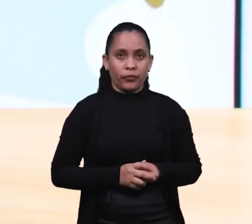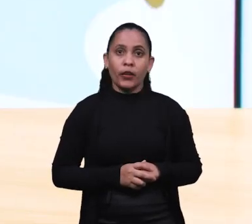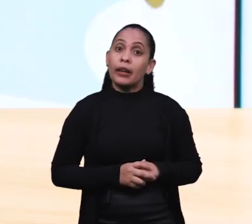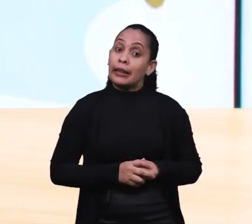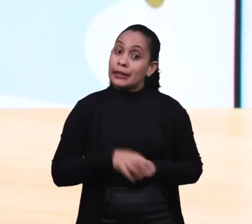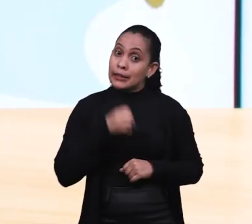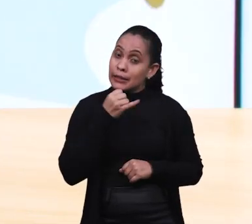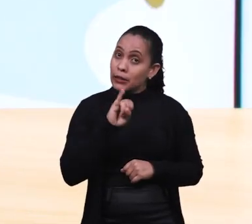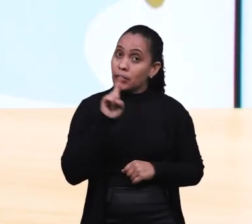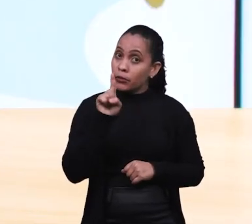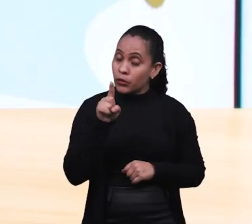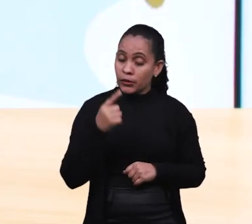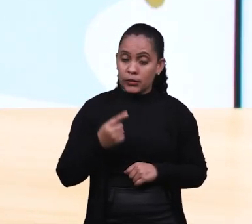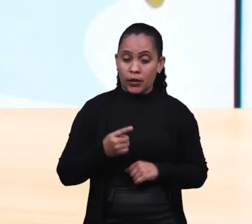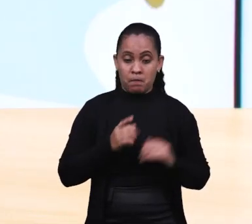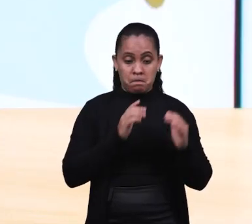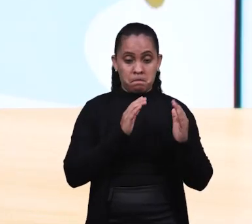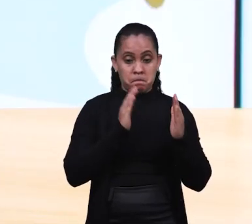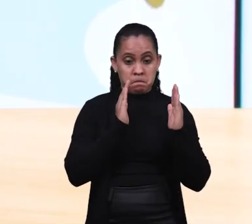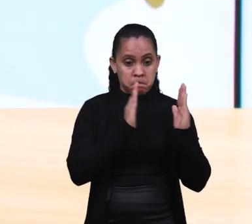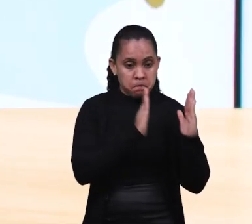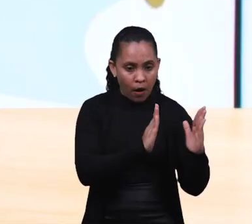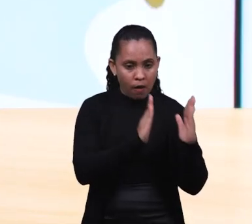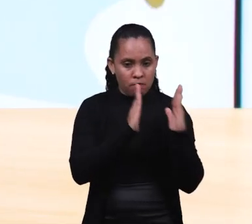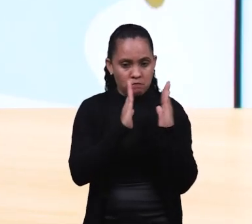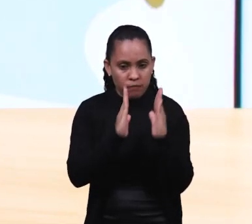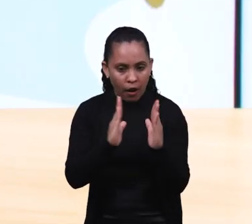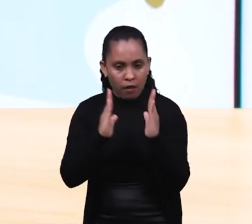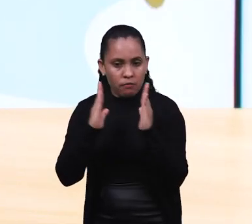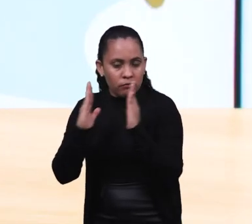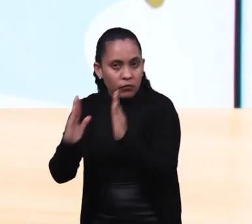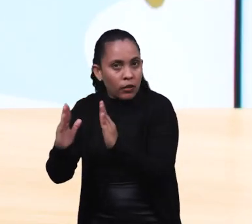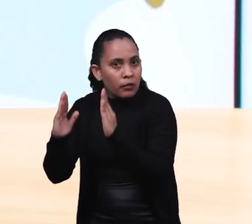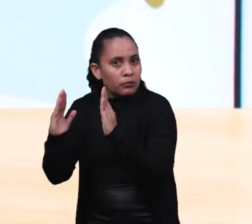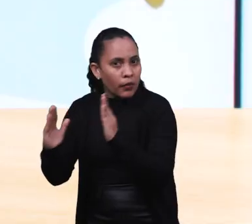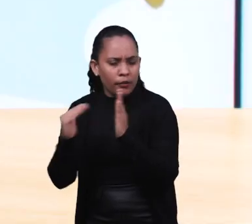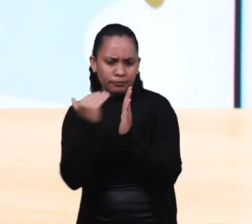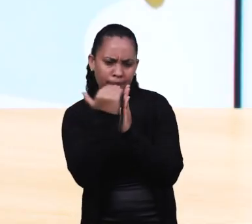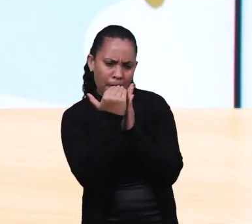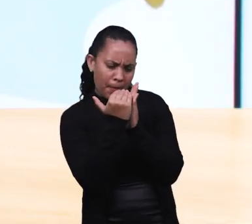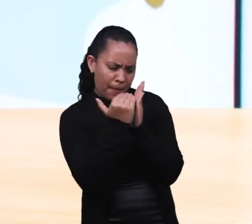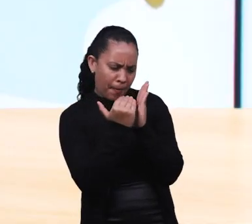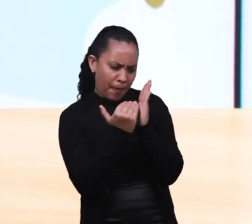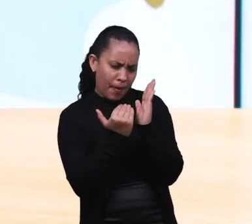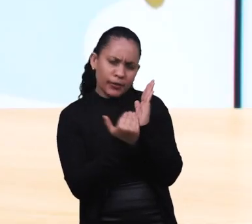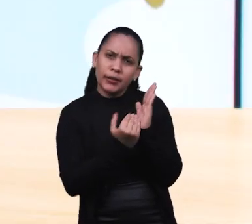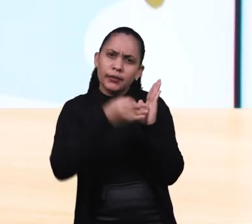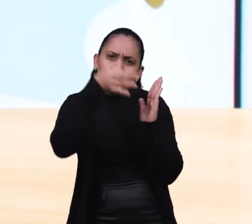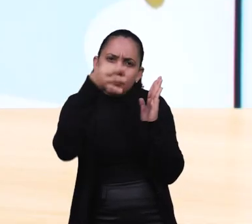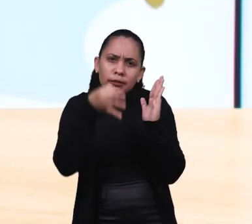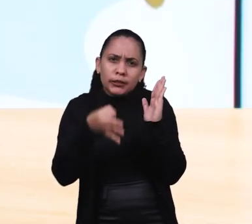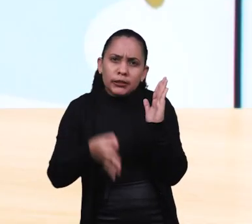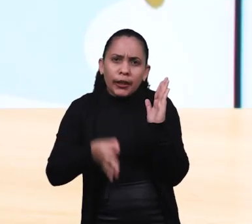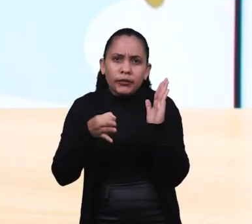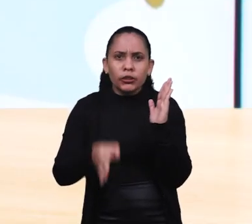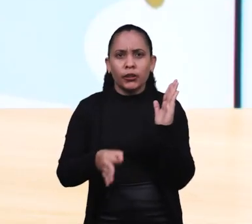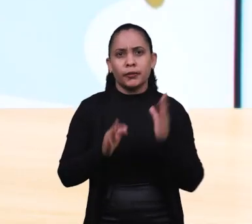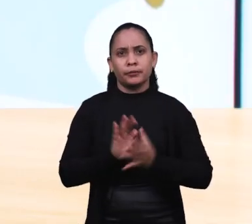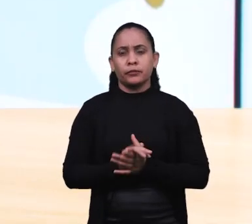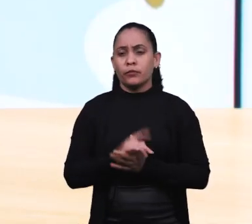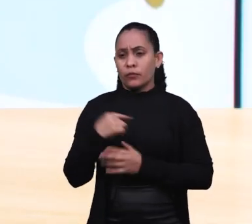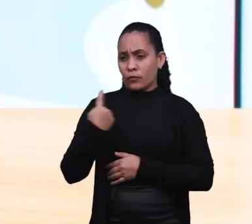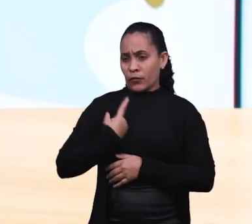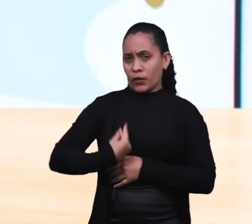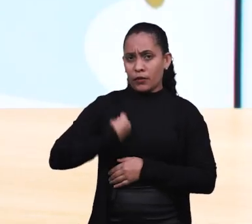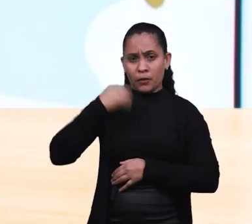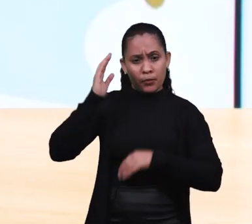bem estabelecida se faz crucial para que nós possamos lidar bem com a vida, a forma academicamente, quanto o